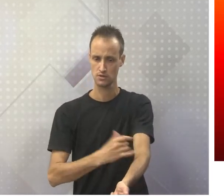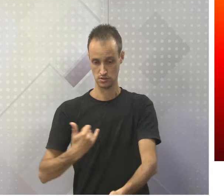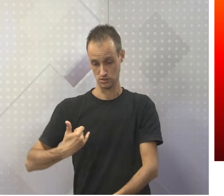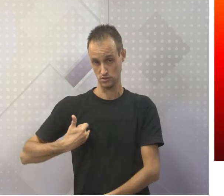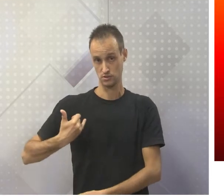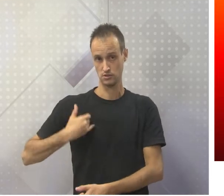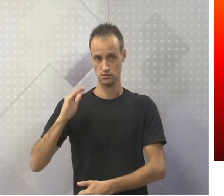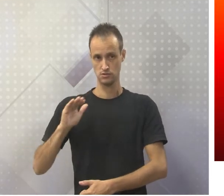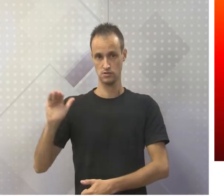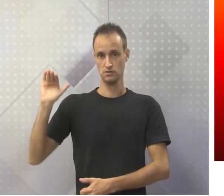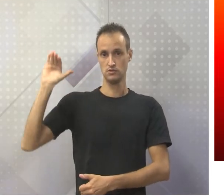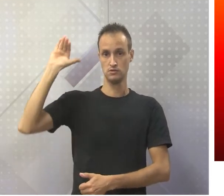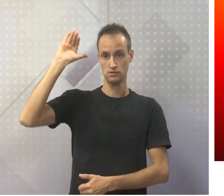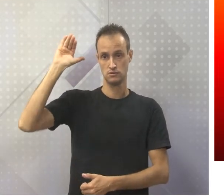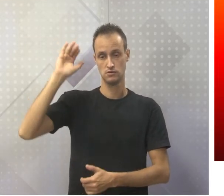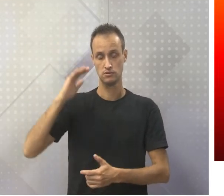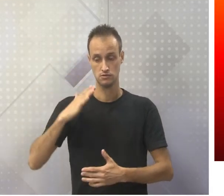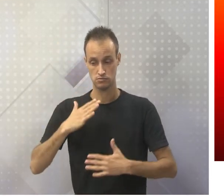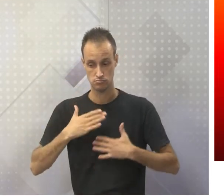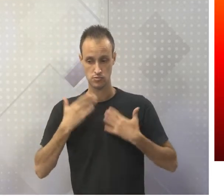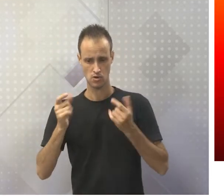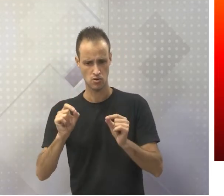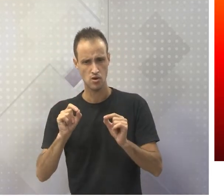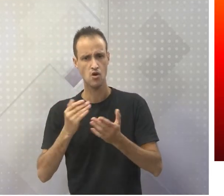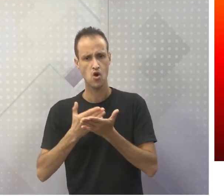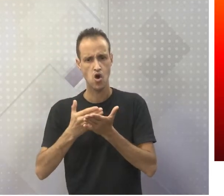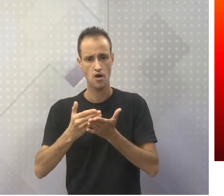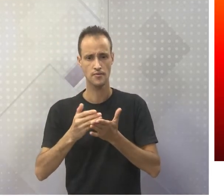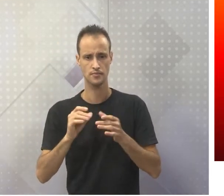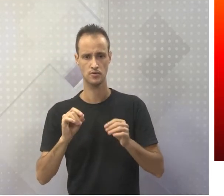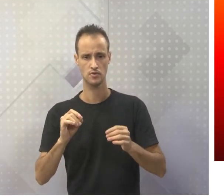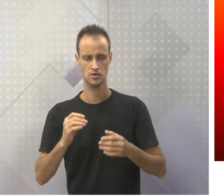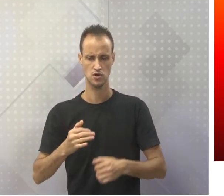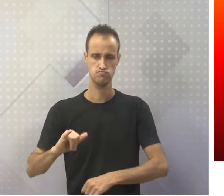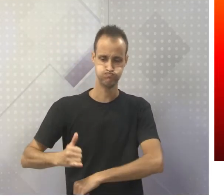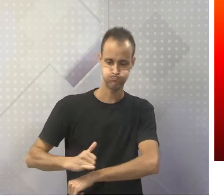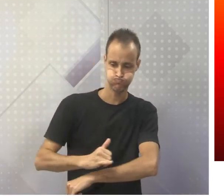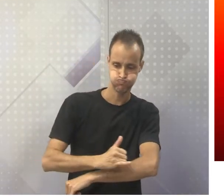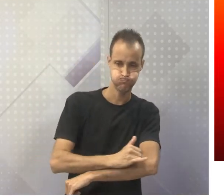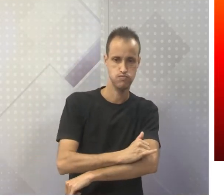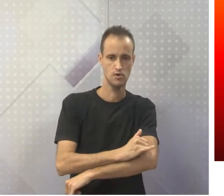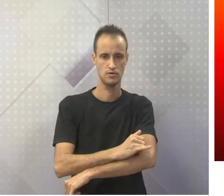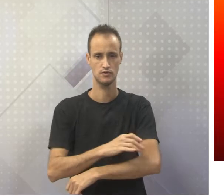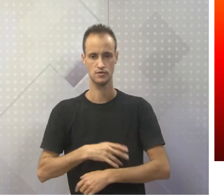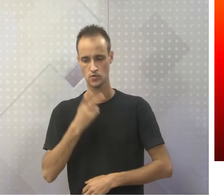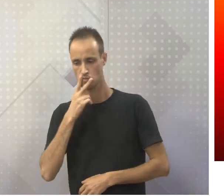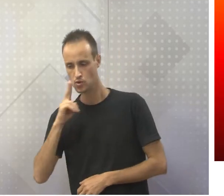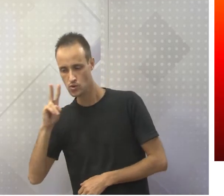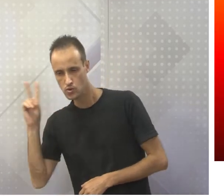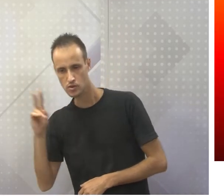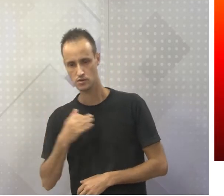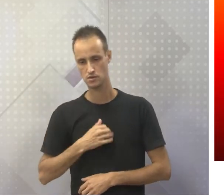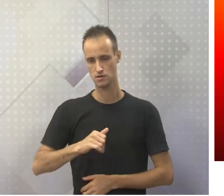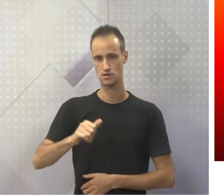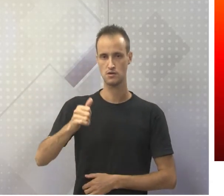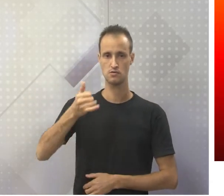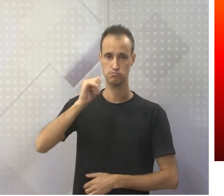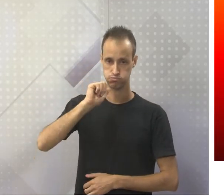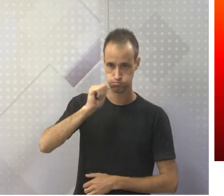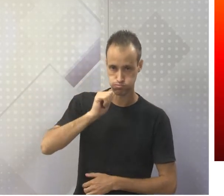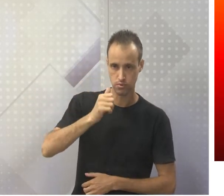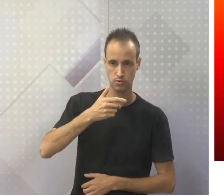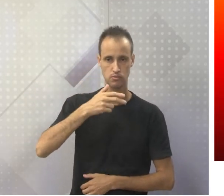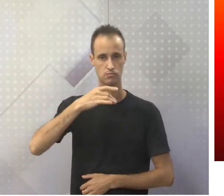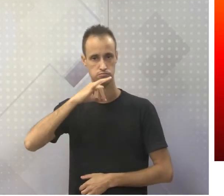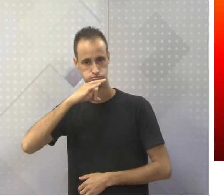idade adulta e aí a gente começa a ter, por exemplo, excesso de peso, muito fumo, muito álcool, né?